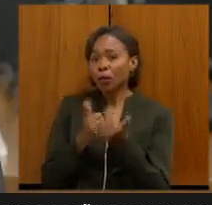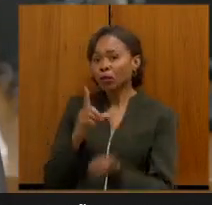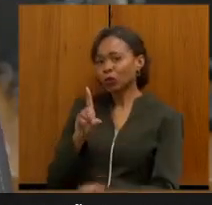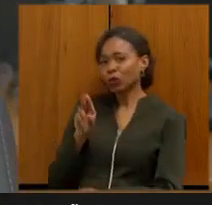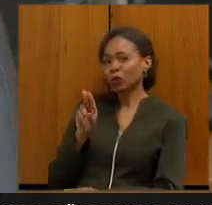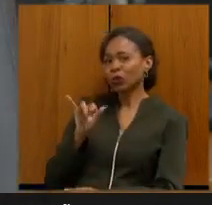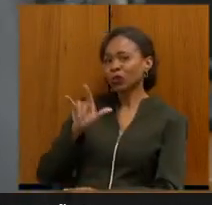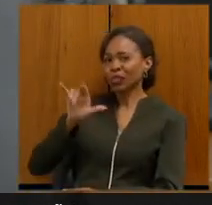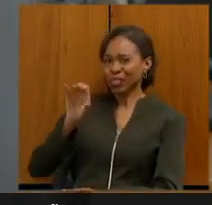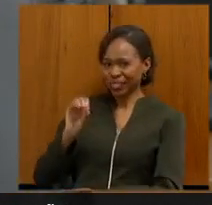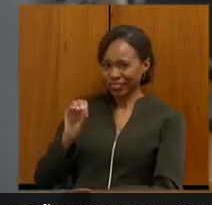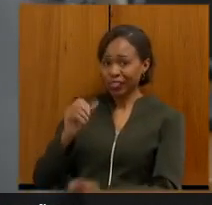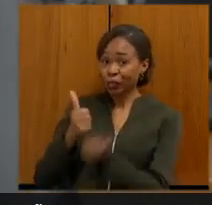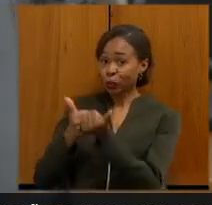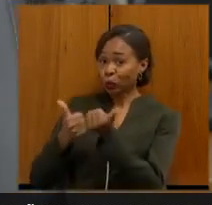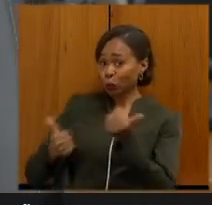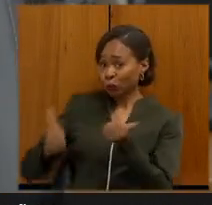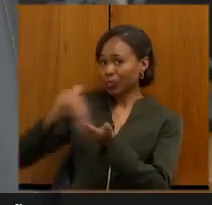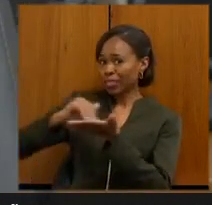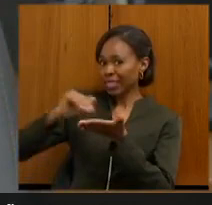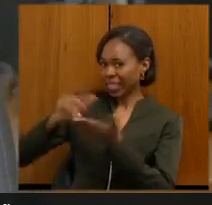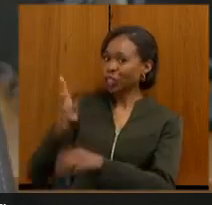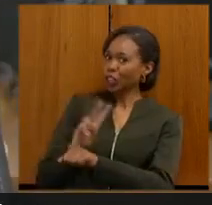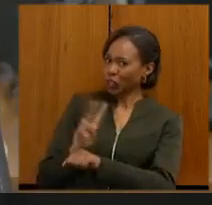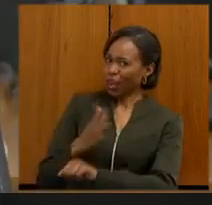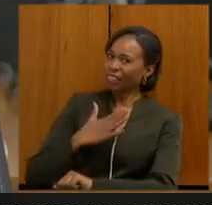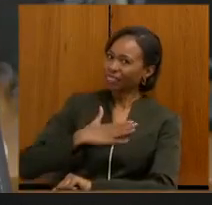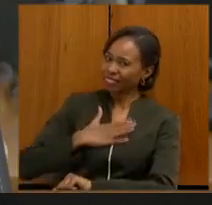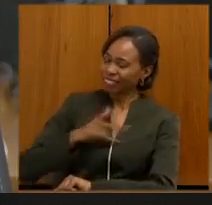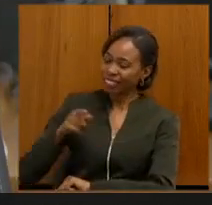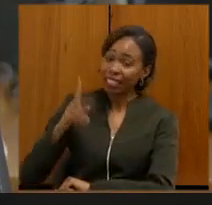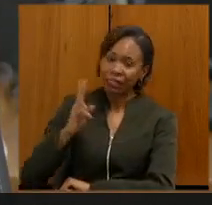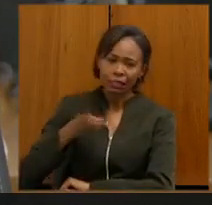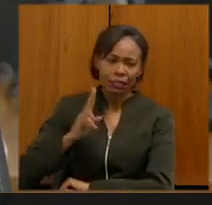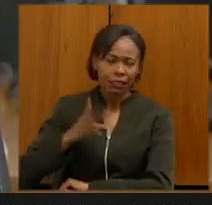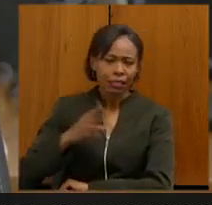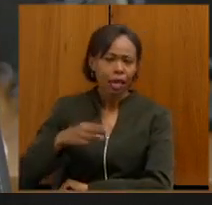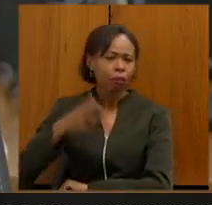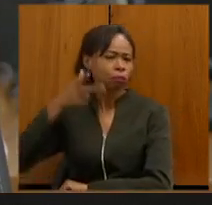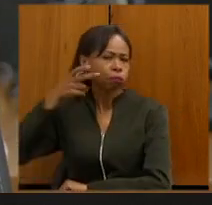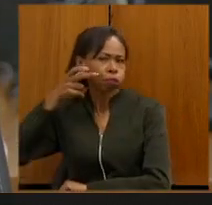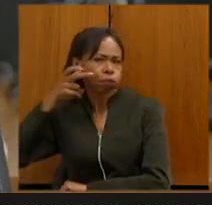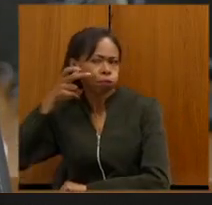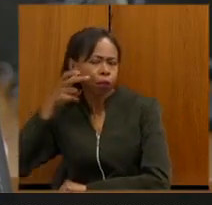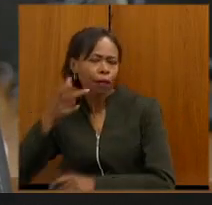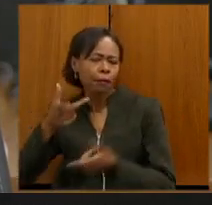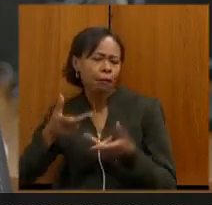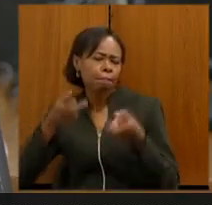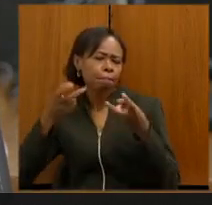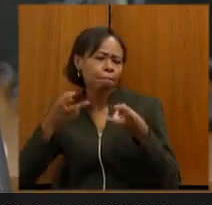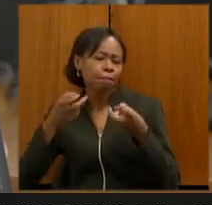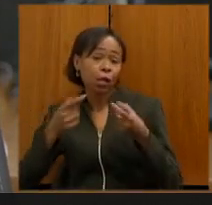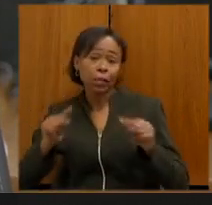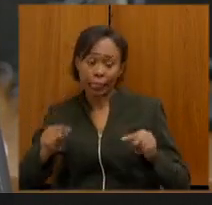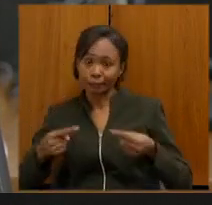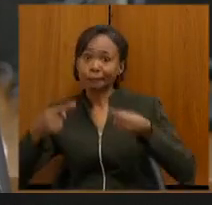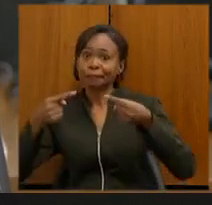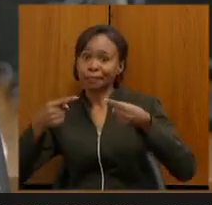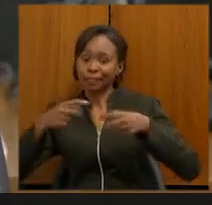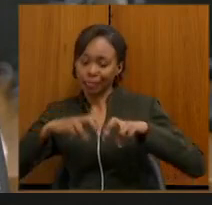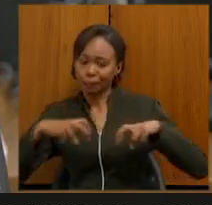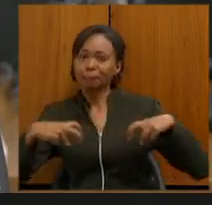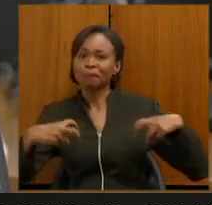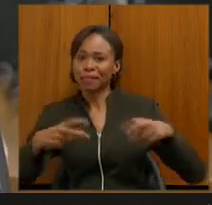Duílio meu subsecretário meu chefe que tá ali sempre ouvindo os desafios que a gente vivencia diariamente